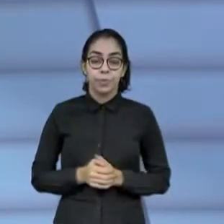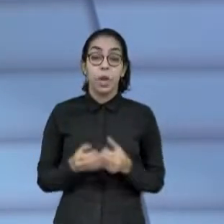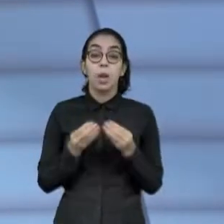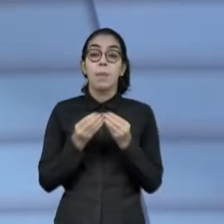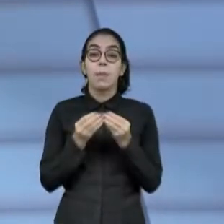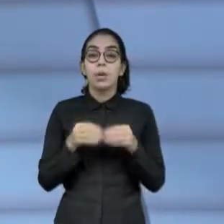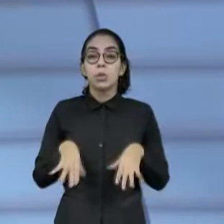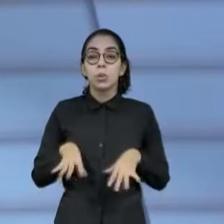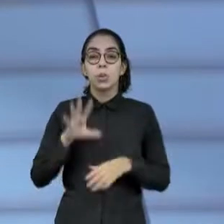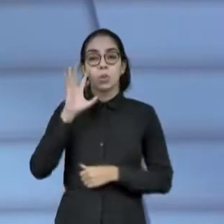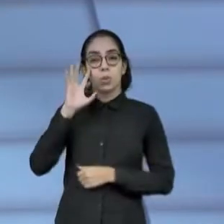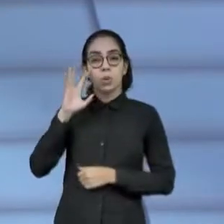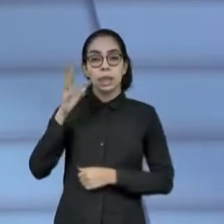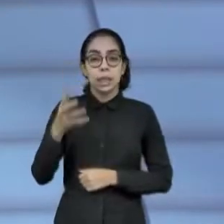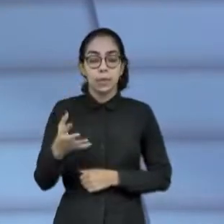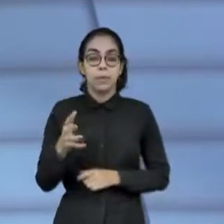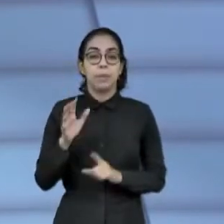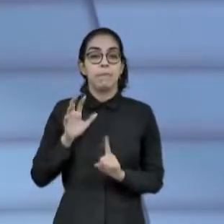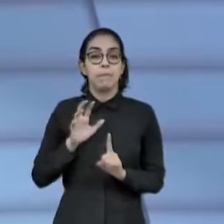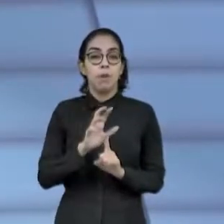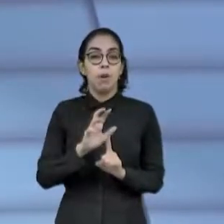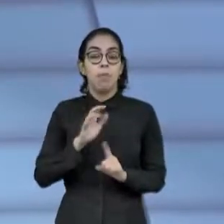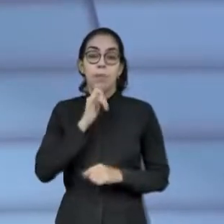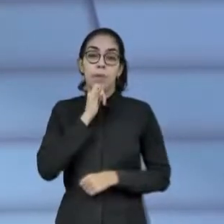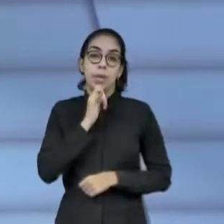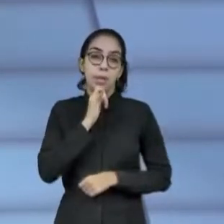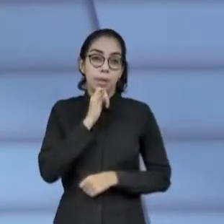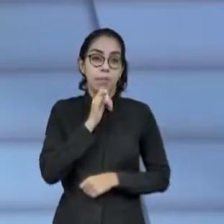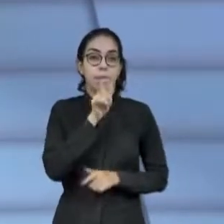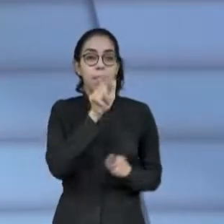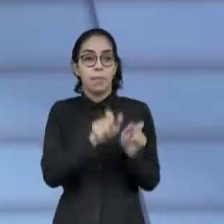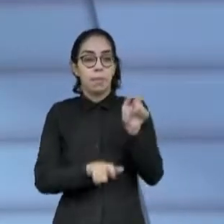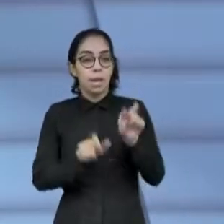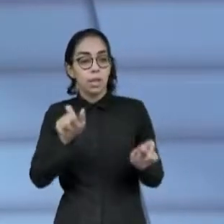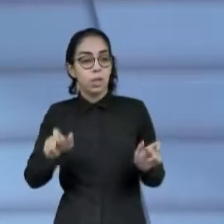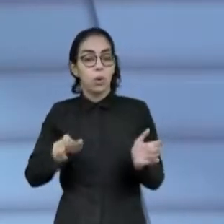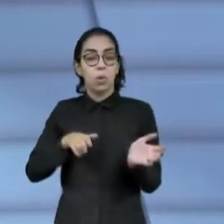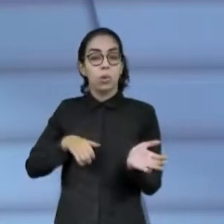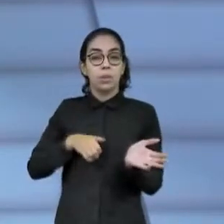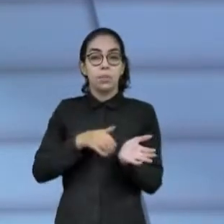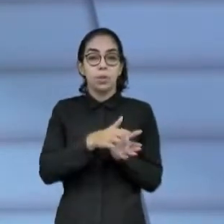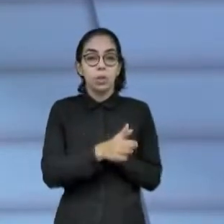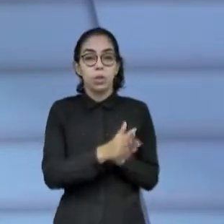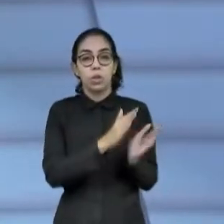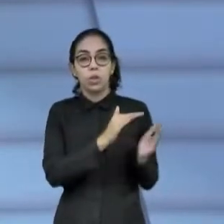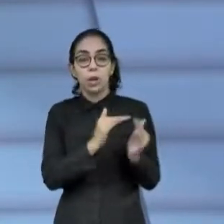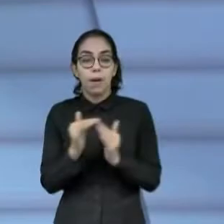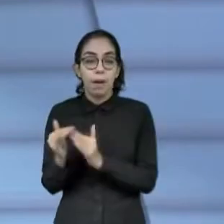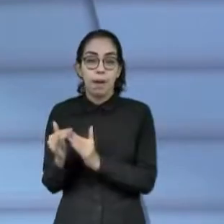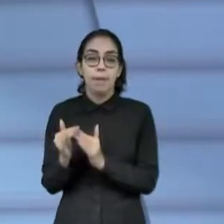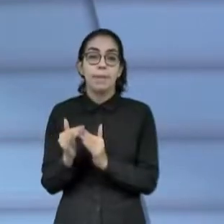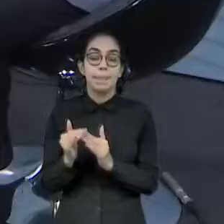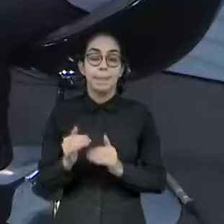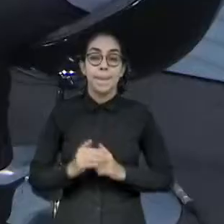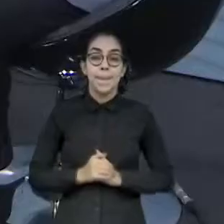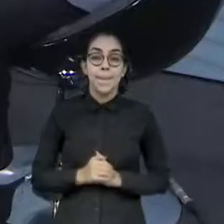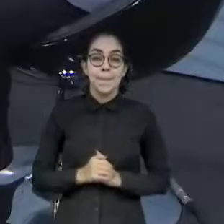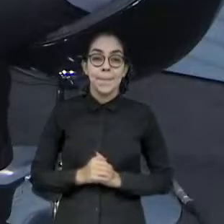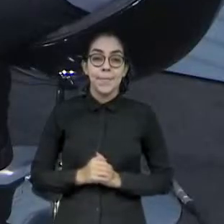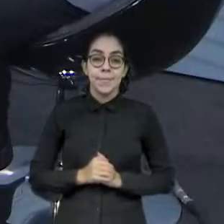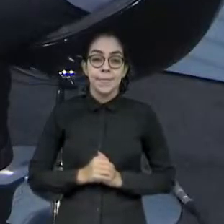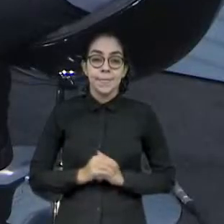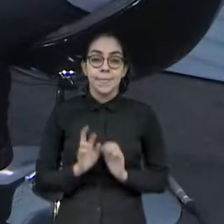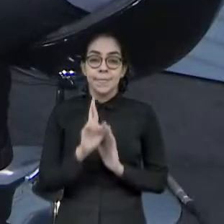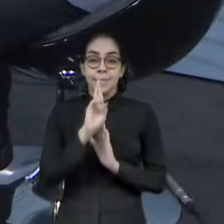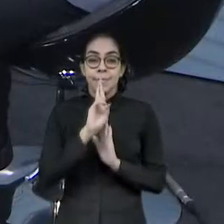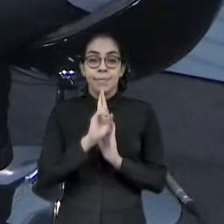outros campos, né? A questão das remoções forçadas, todos esses pontos que você já citou. Né? Esse relatório também